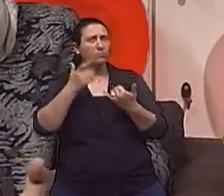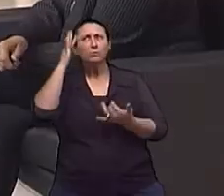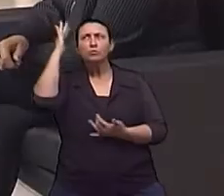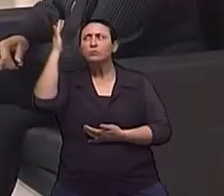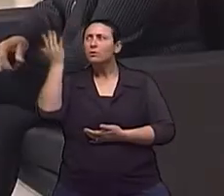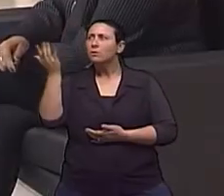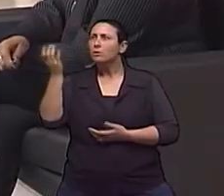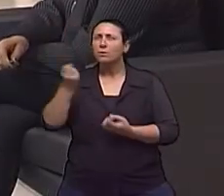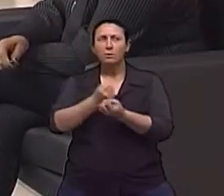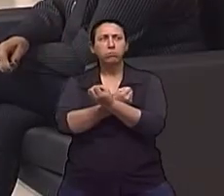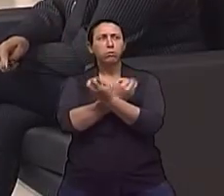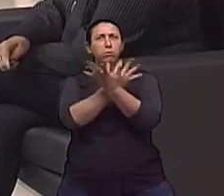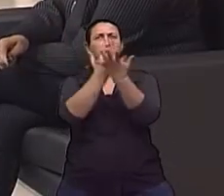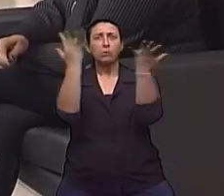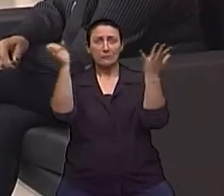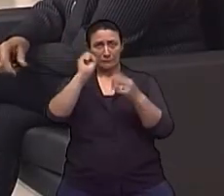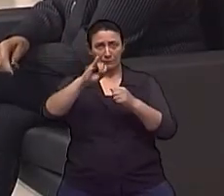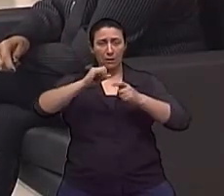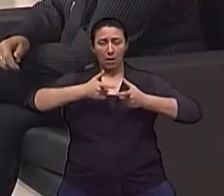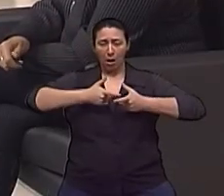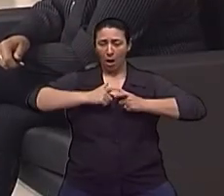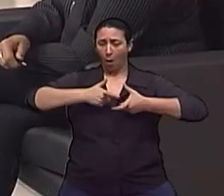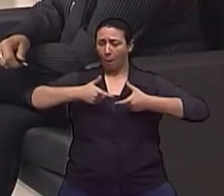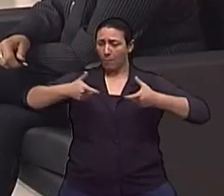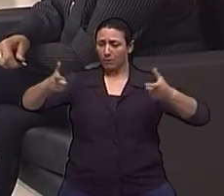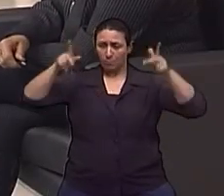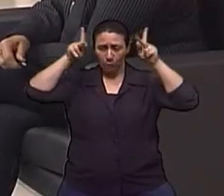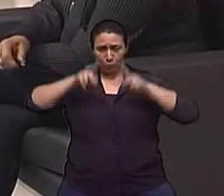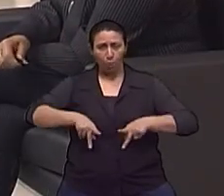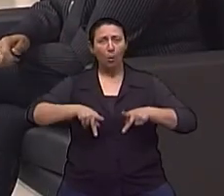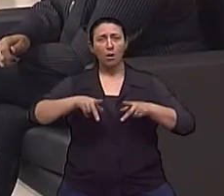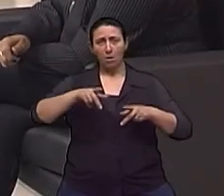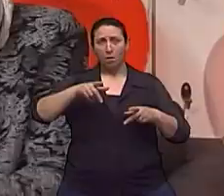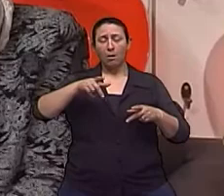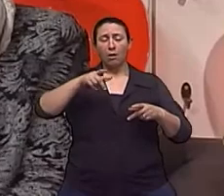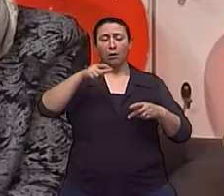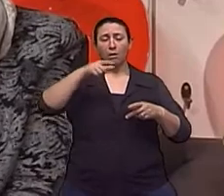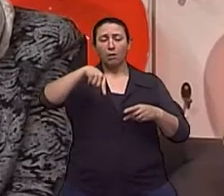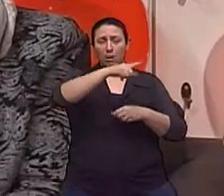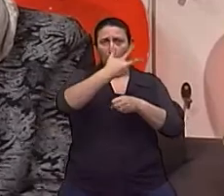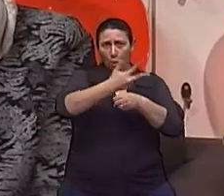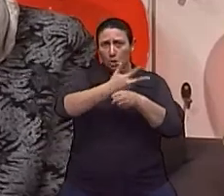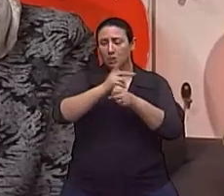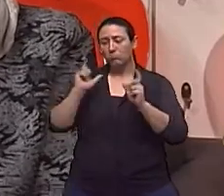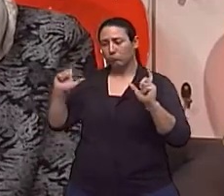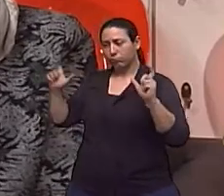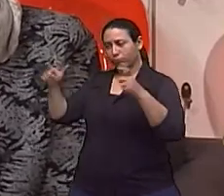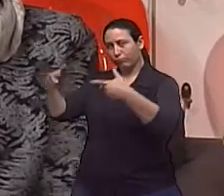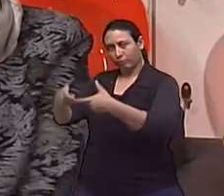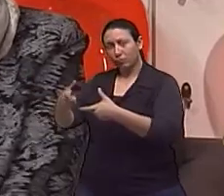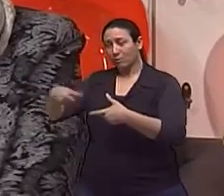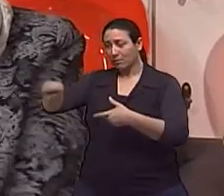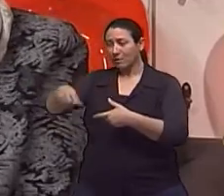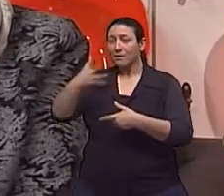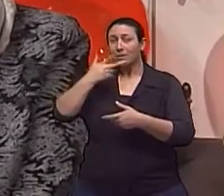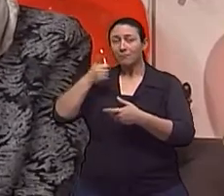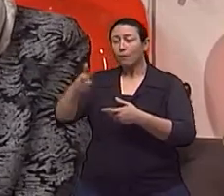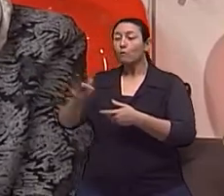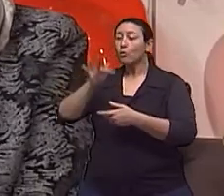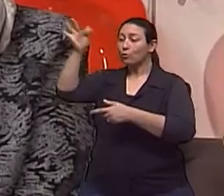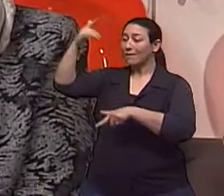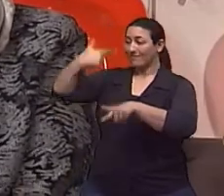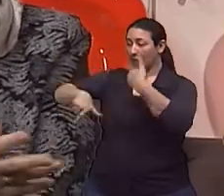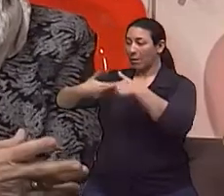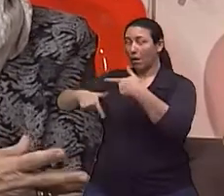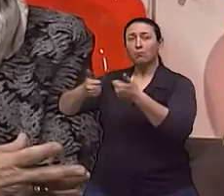tanta gente se está diminuindo o público e as crianças que serão futuros trabalhadores na